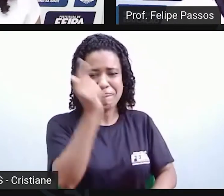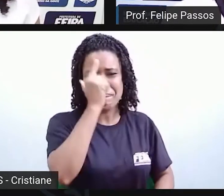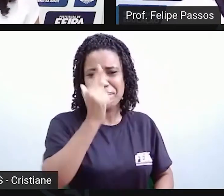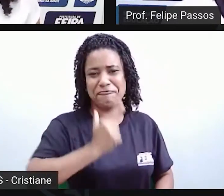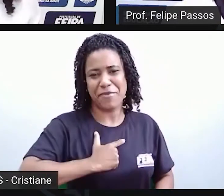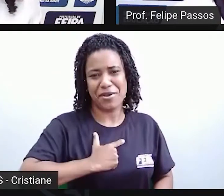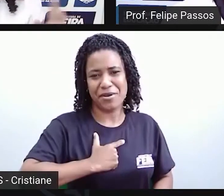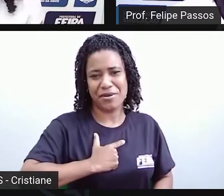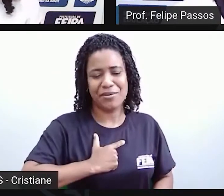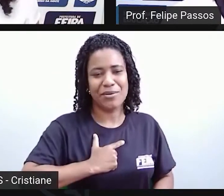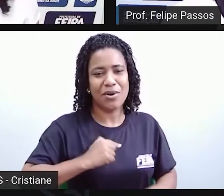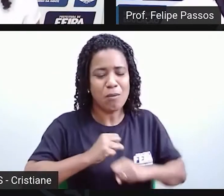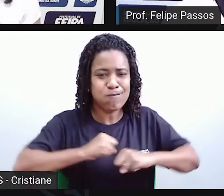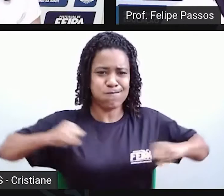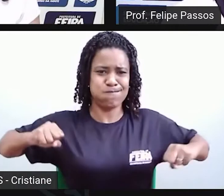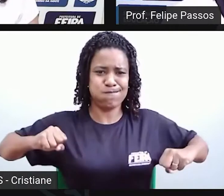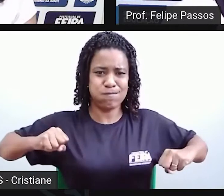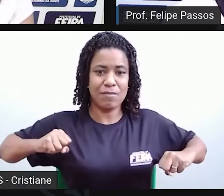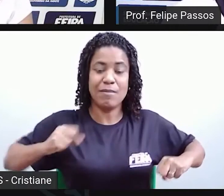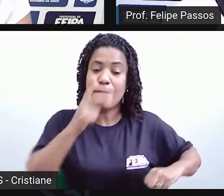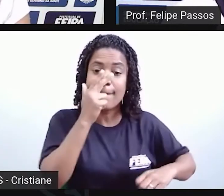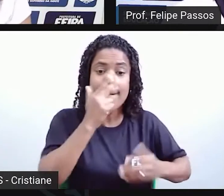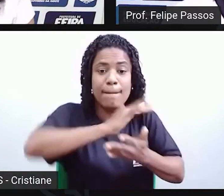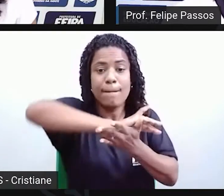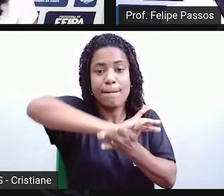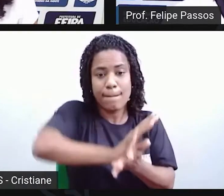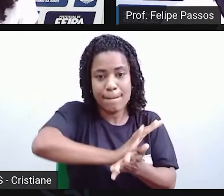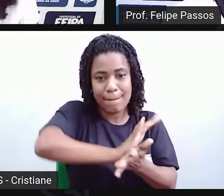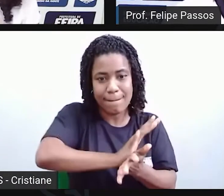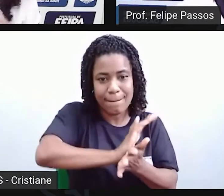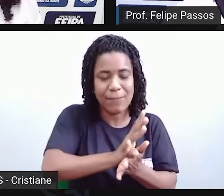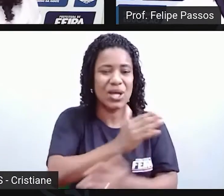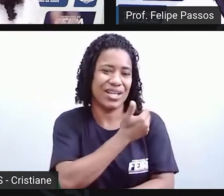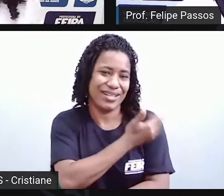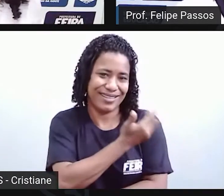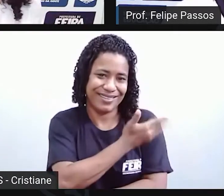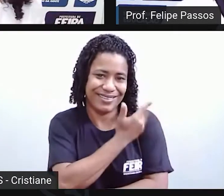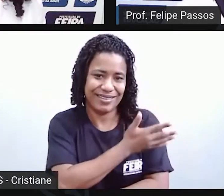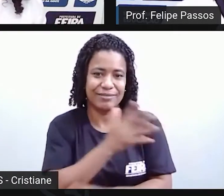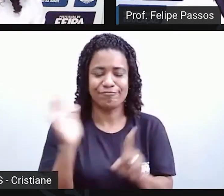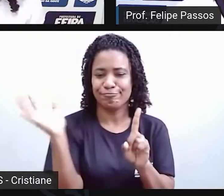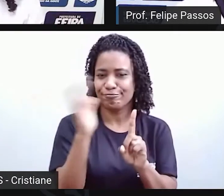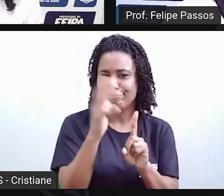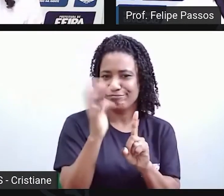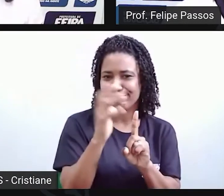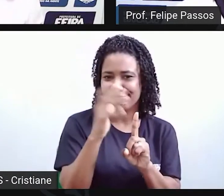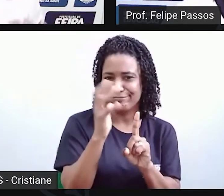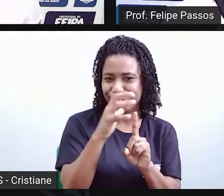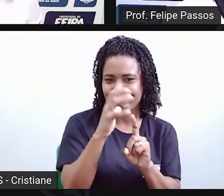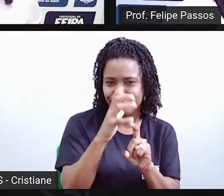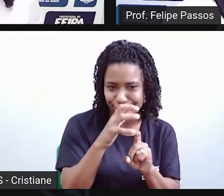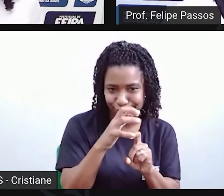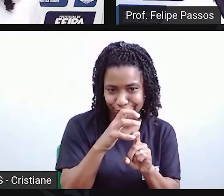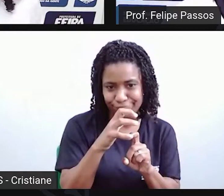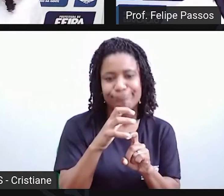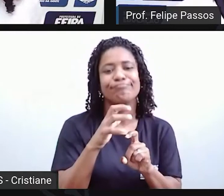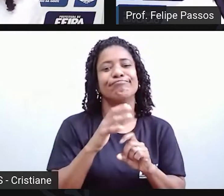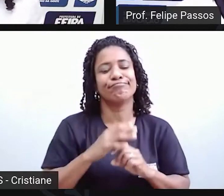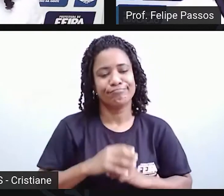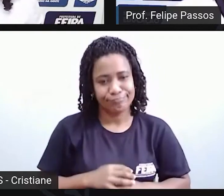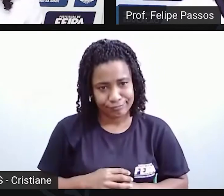discriminatório, porque a gente entende, e aí volta a prática da pressão estética, que corpos belos são corpos magros, e não